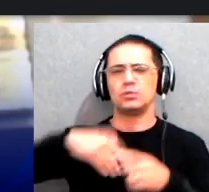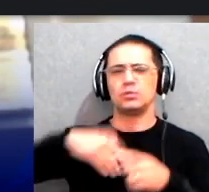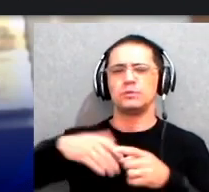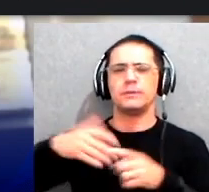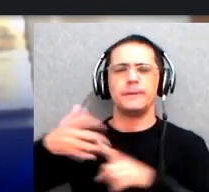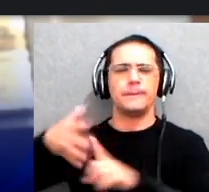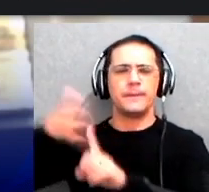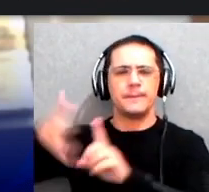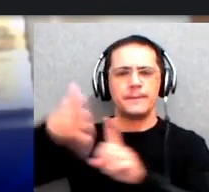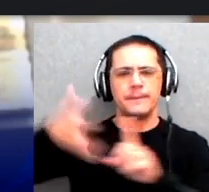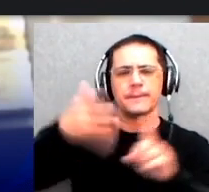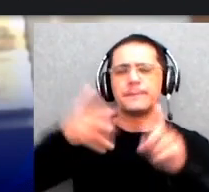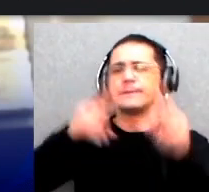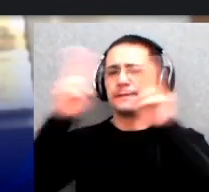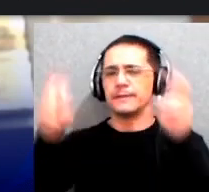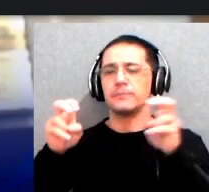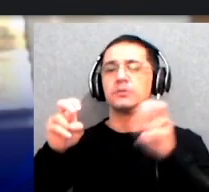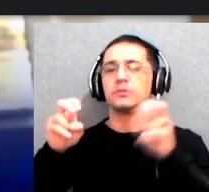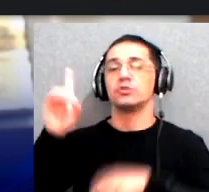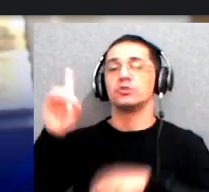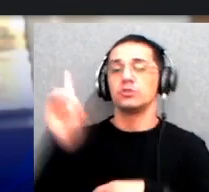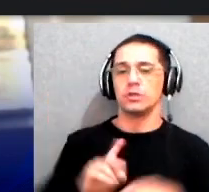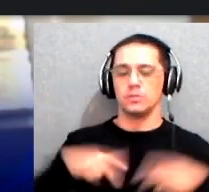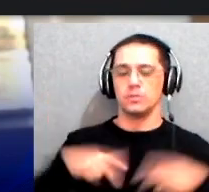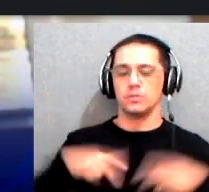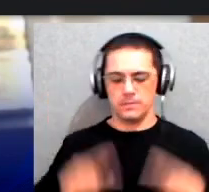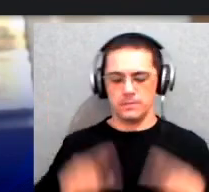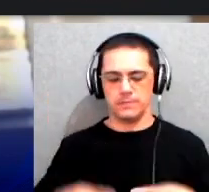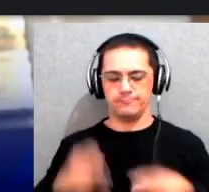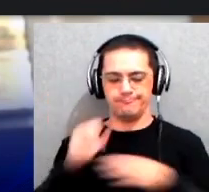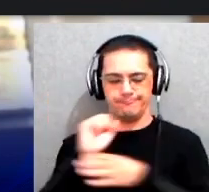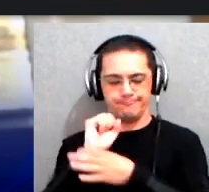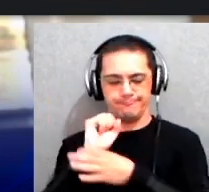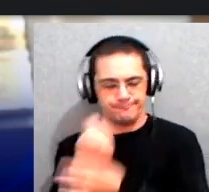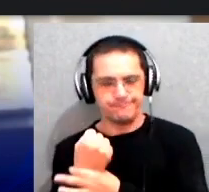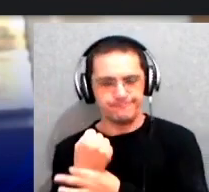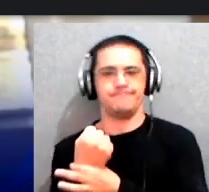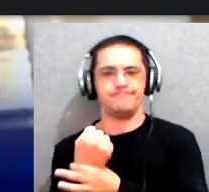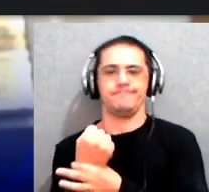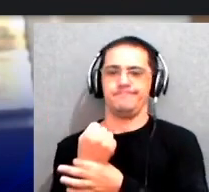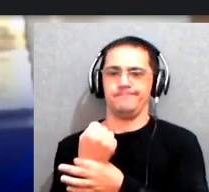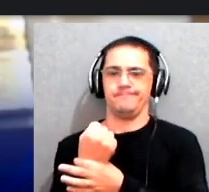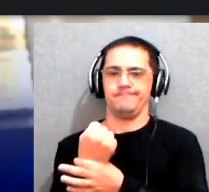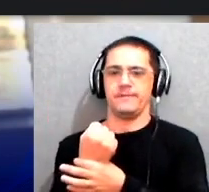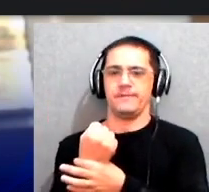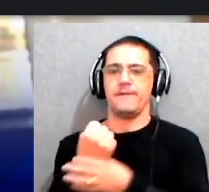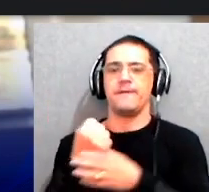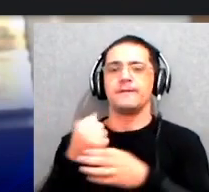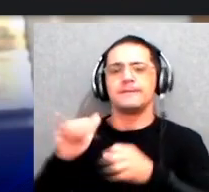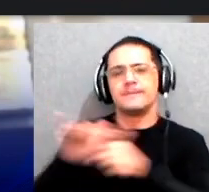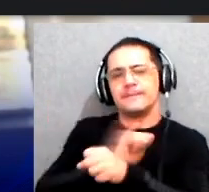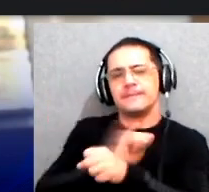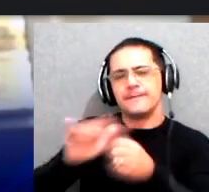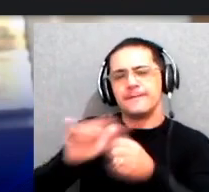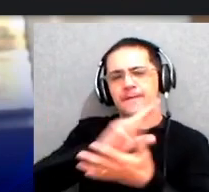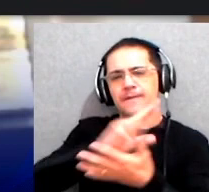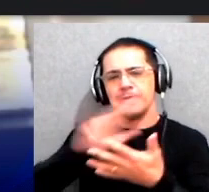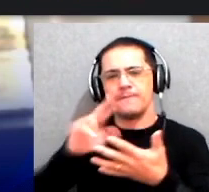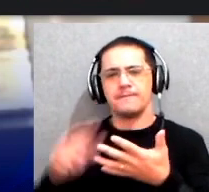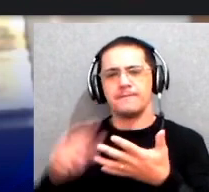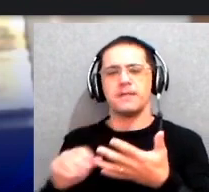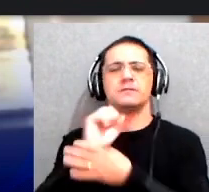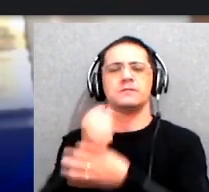direitos humanos, de garantias, de instrumentalidade, de buscar soluções que preservem o pleno direito à